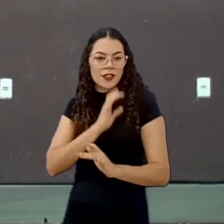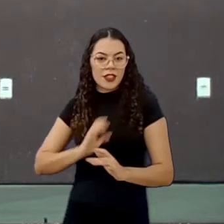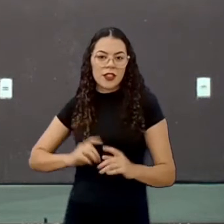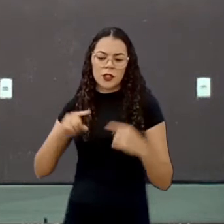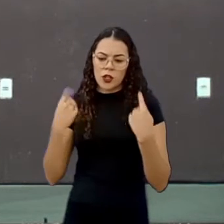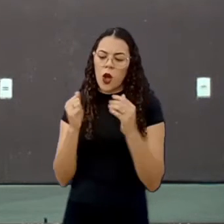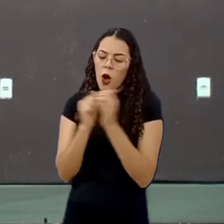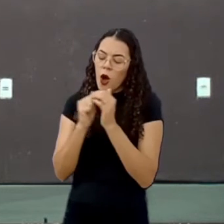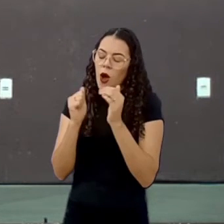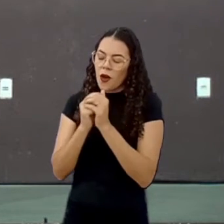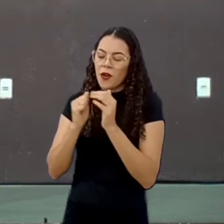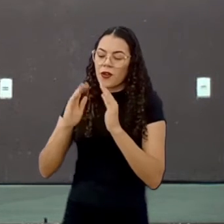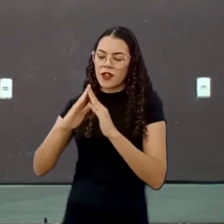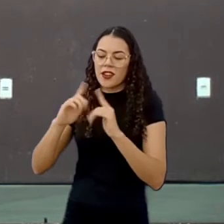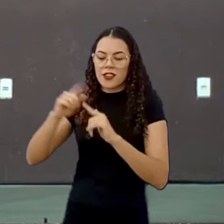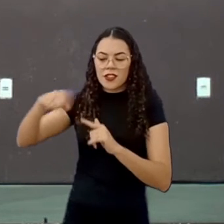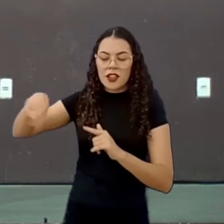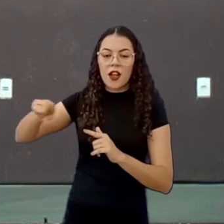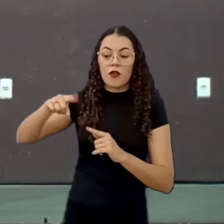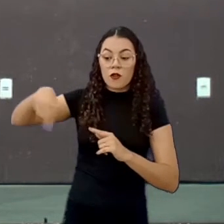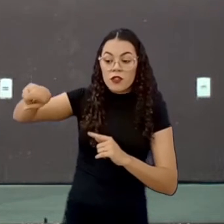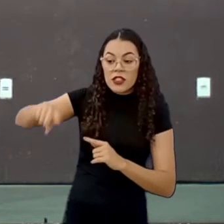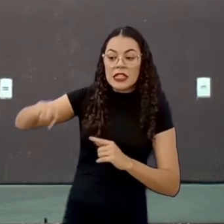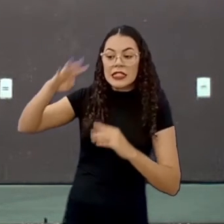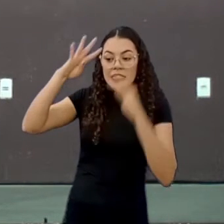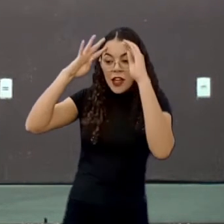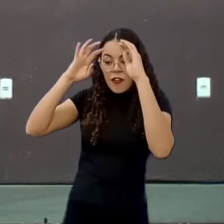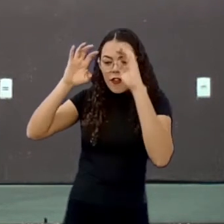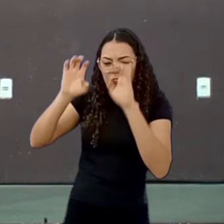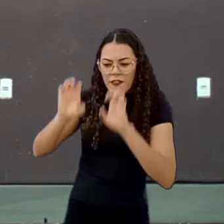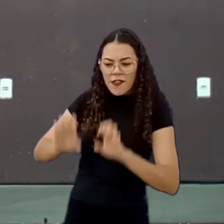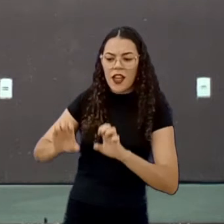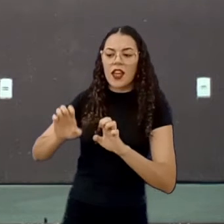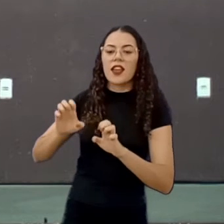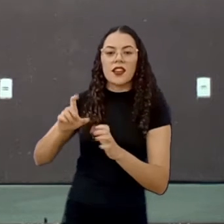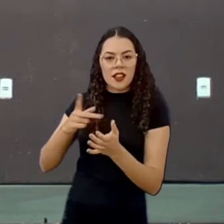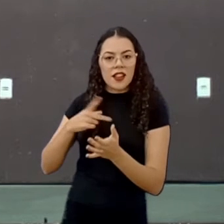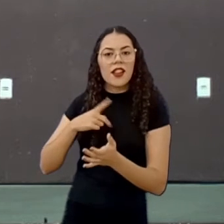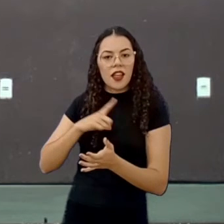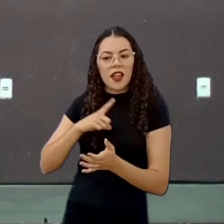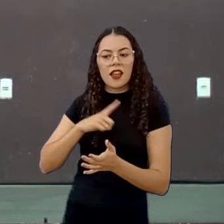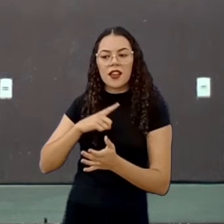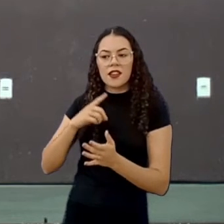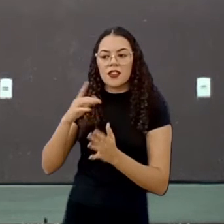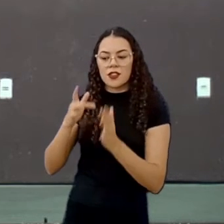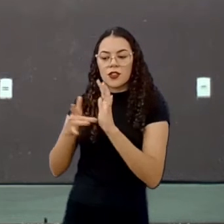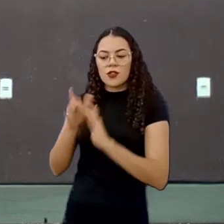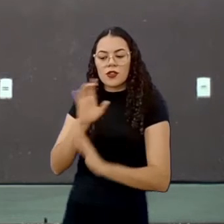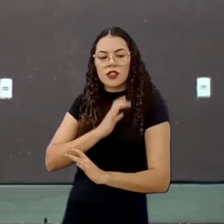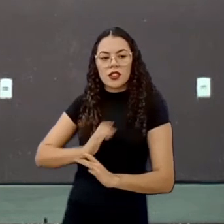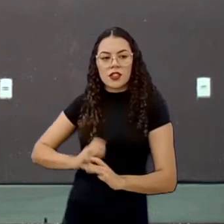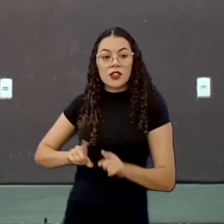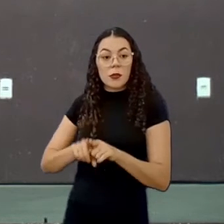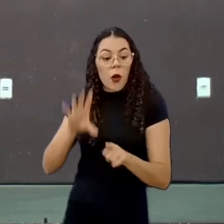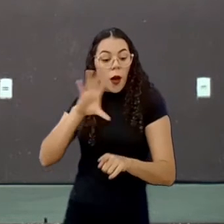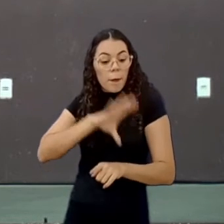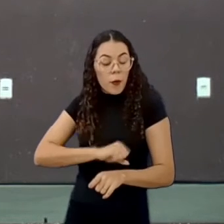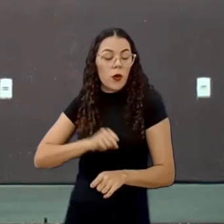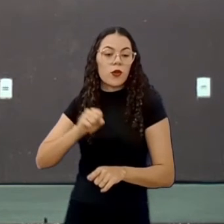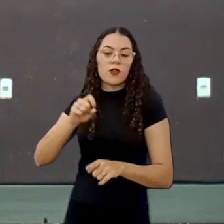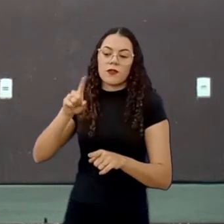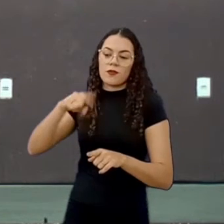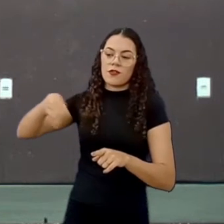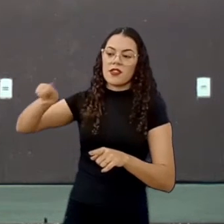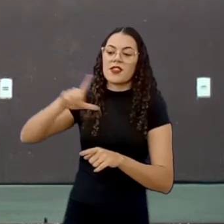vocês, desde que ouvimos da fé que vocês têm em Cristo Jesus e do amor que vocês têm por todos os